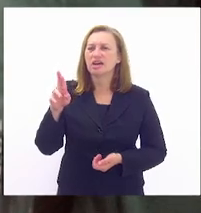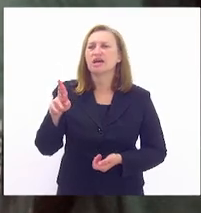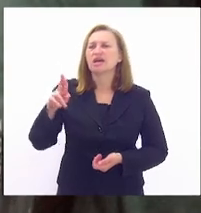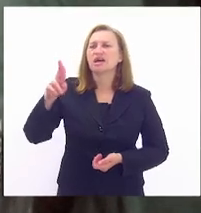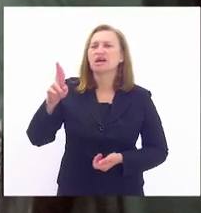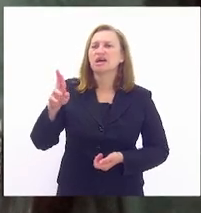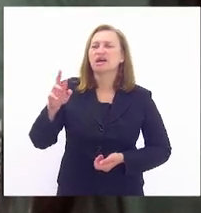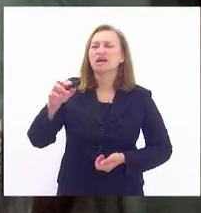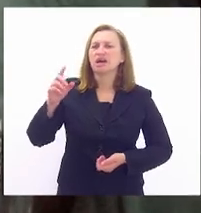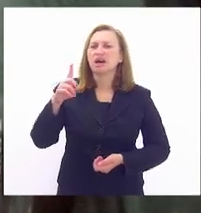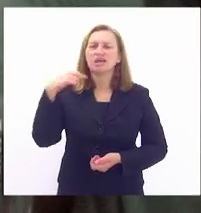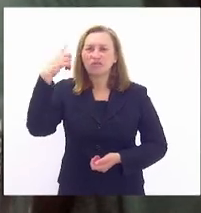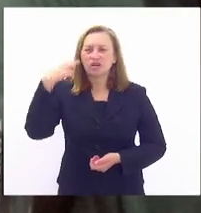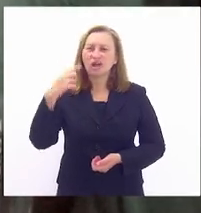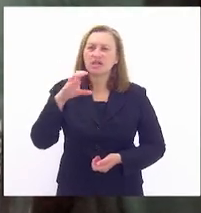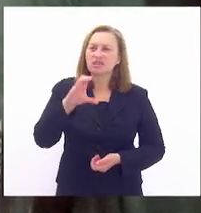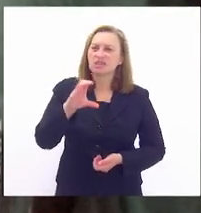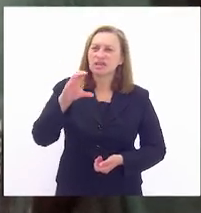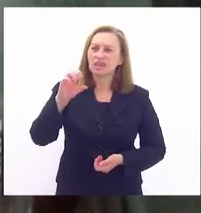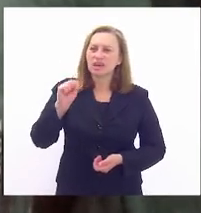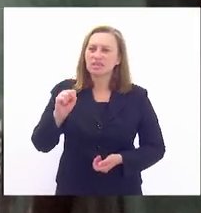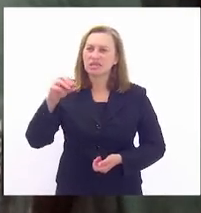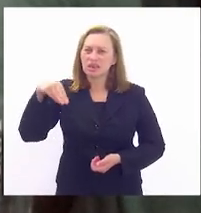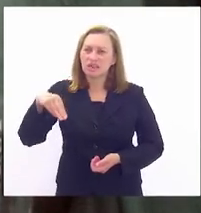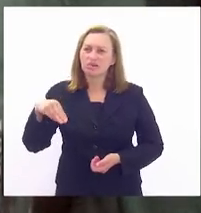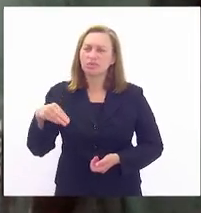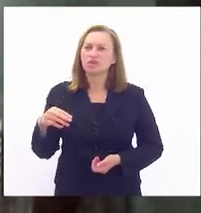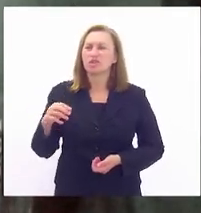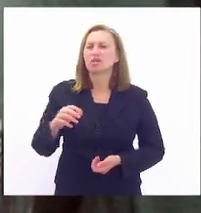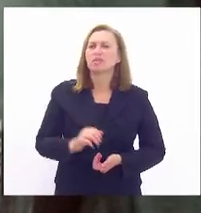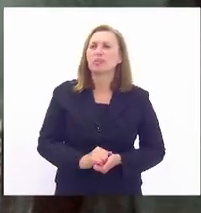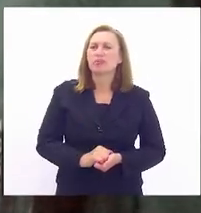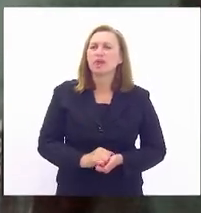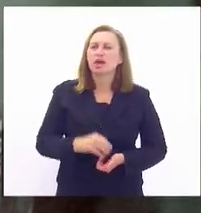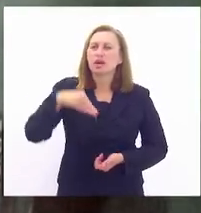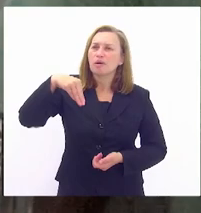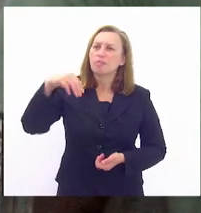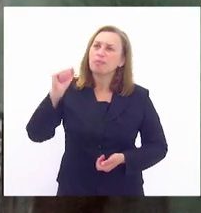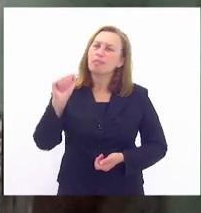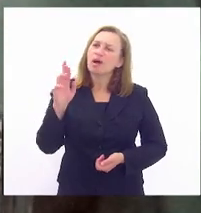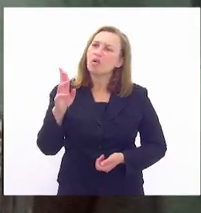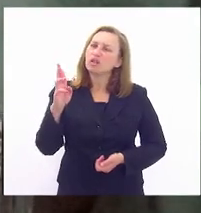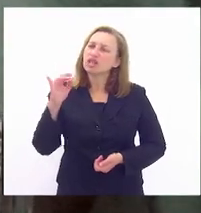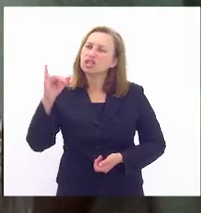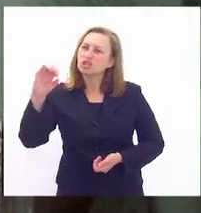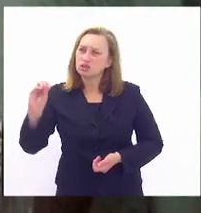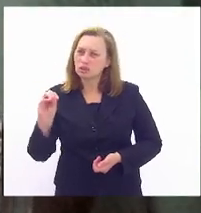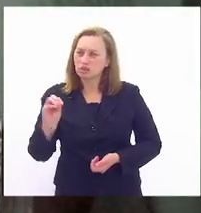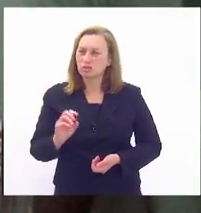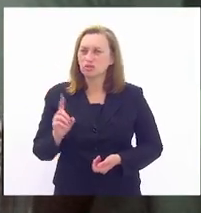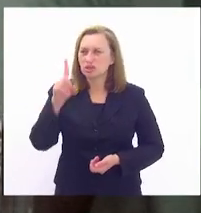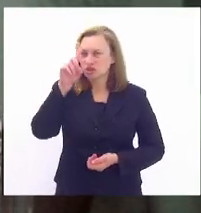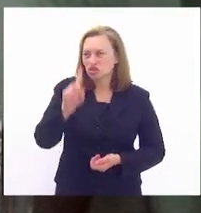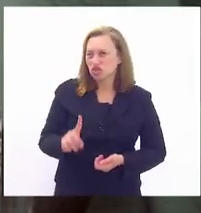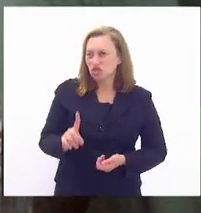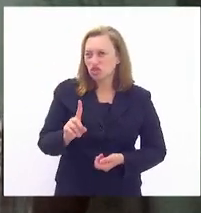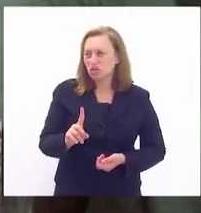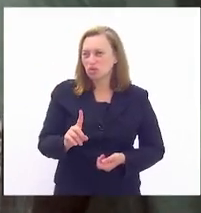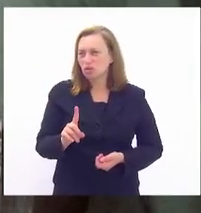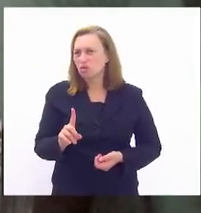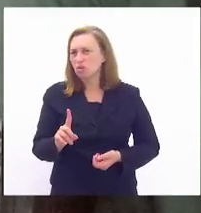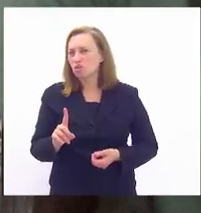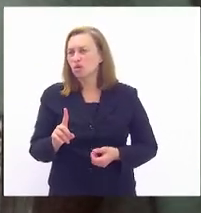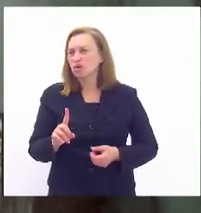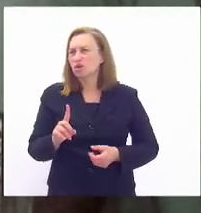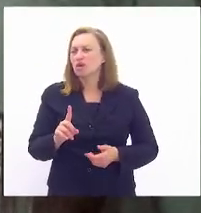advogado da CSN, gerente jurídico. Maurício Neto, Sindimetal, diretor executivo de saúde e